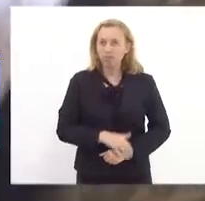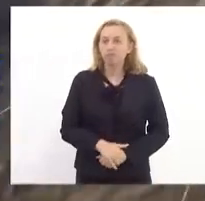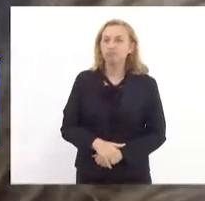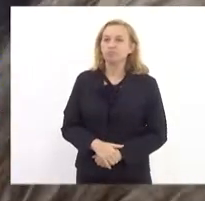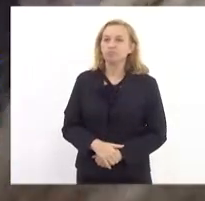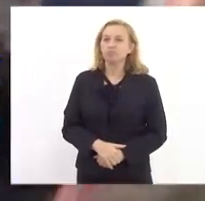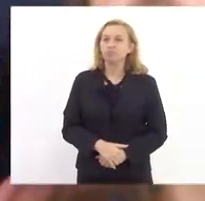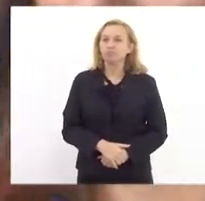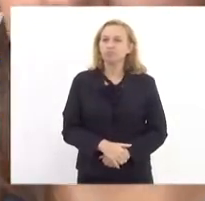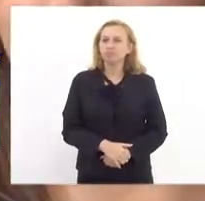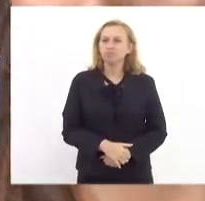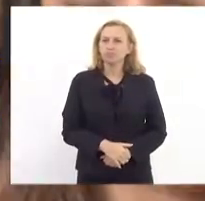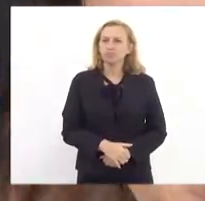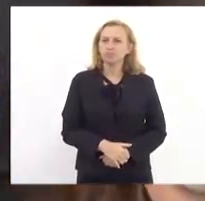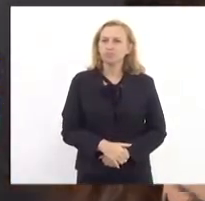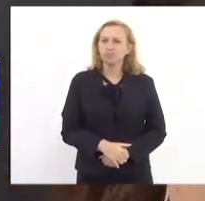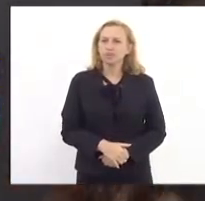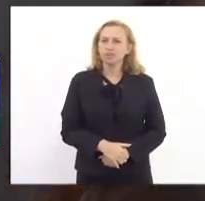Obrigado.